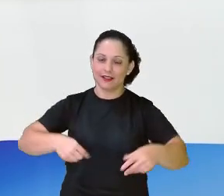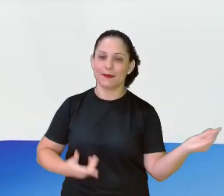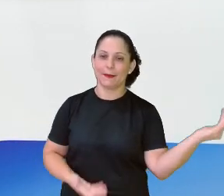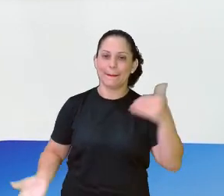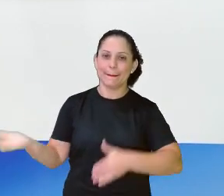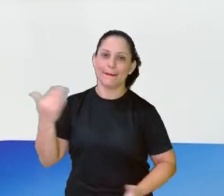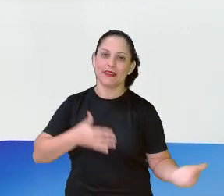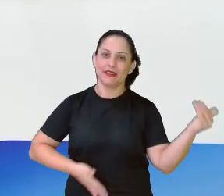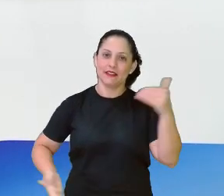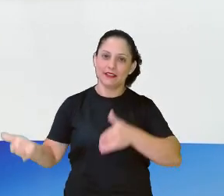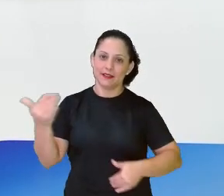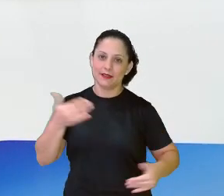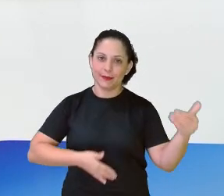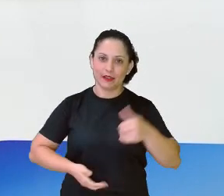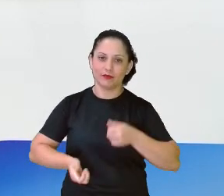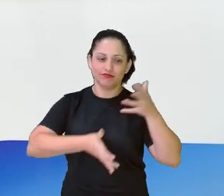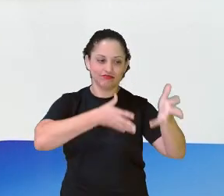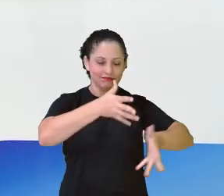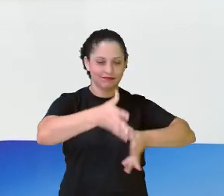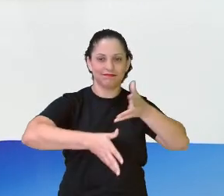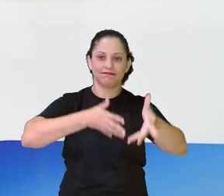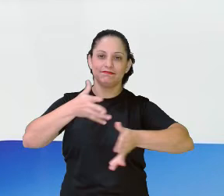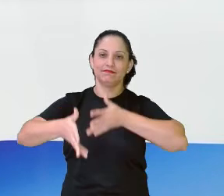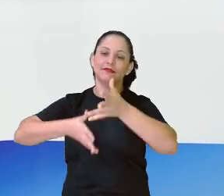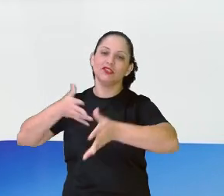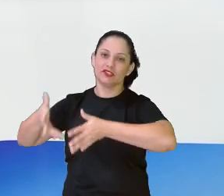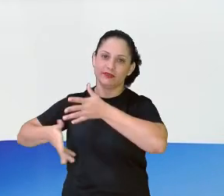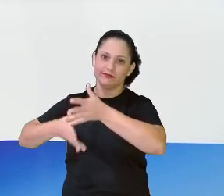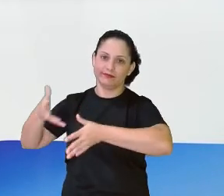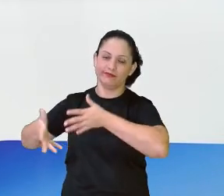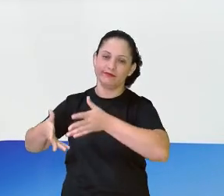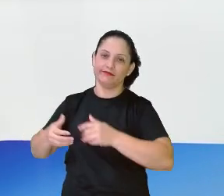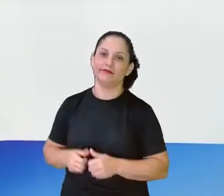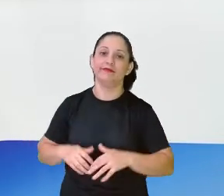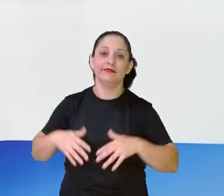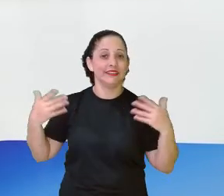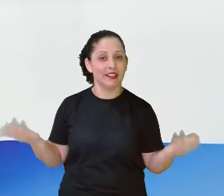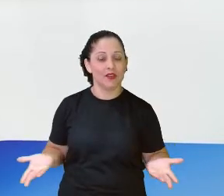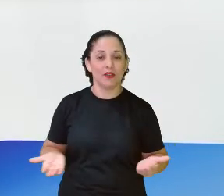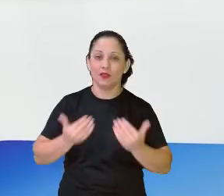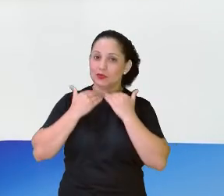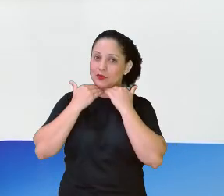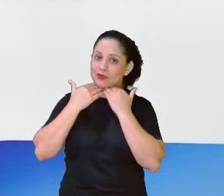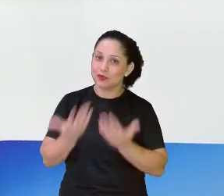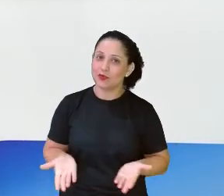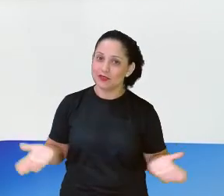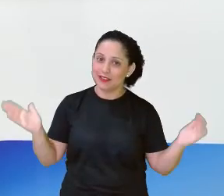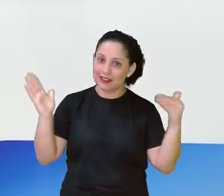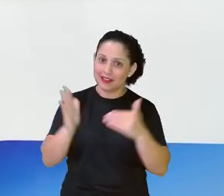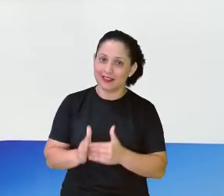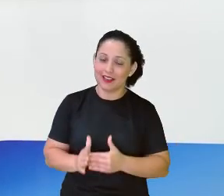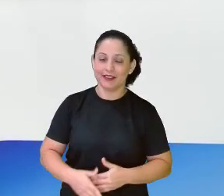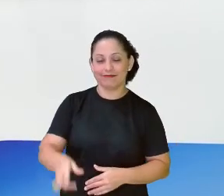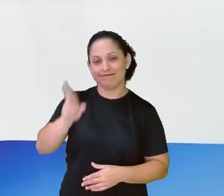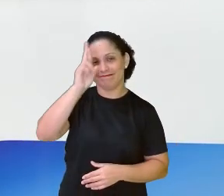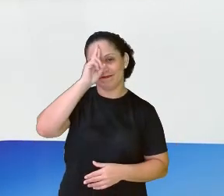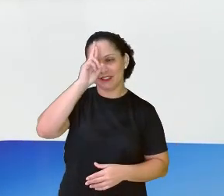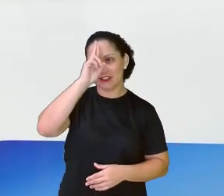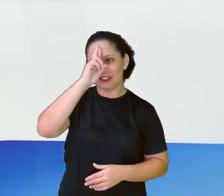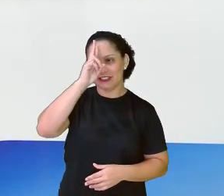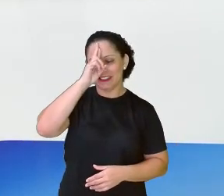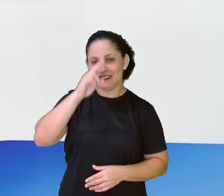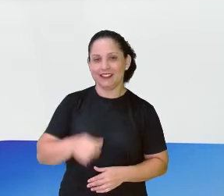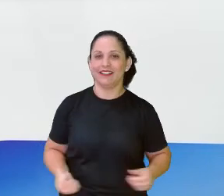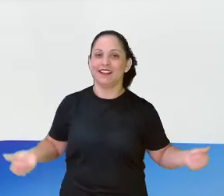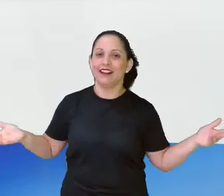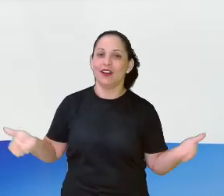trabalho espetacular que é a interpretação de Libras. Bom, como eu não consegui ficar até meio-dia,